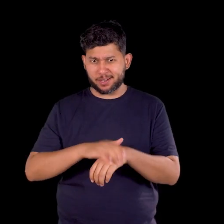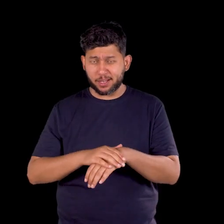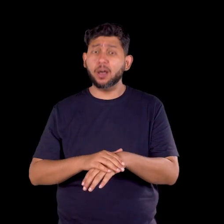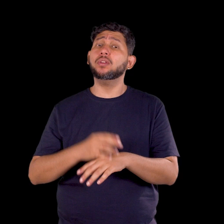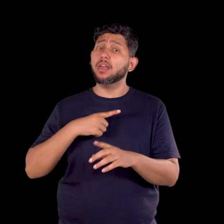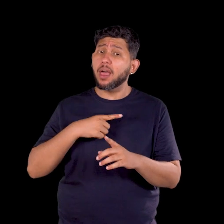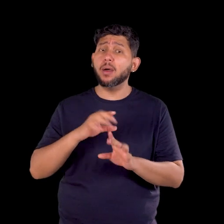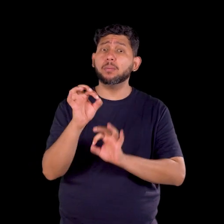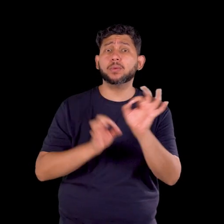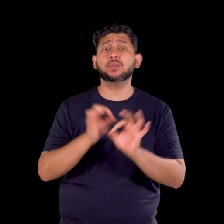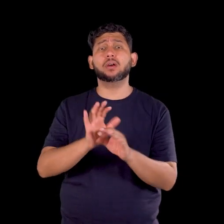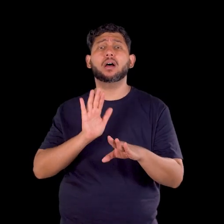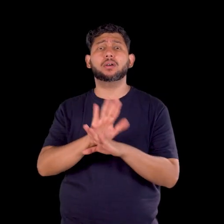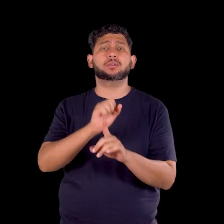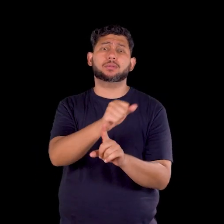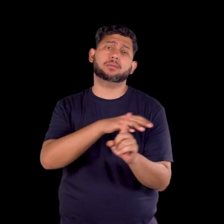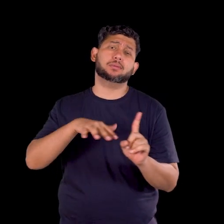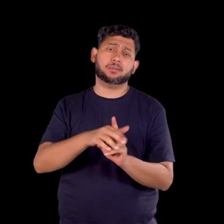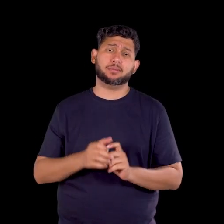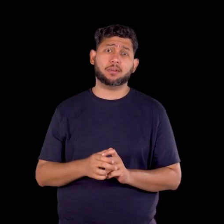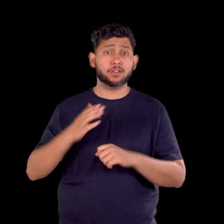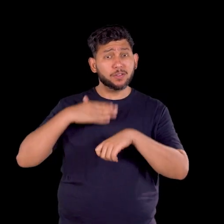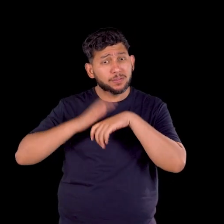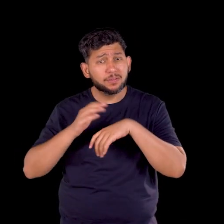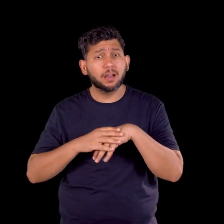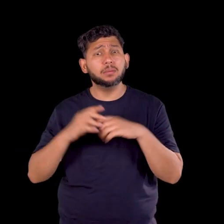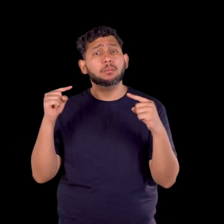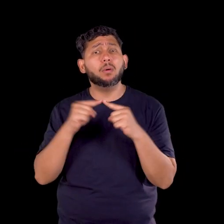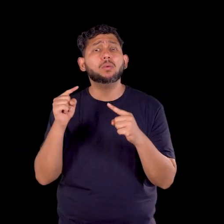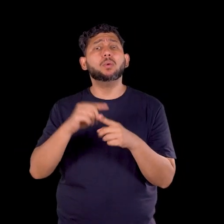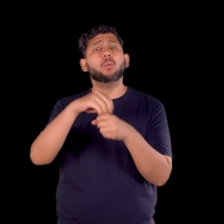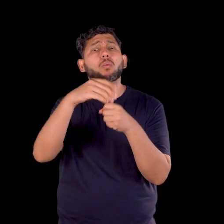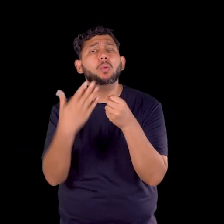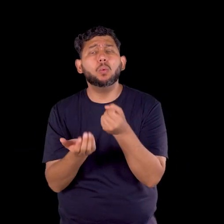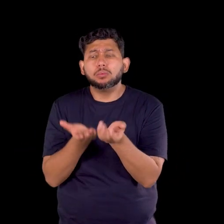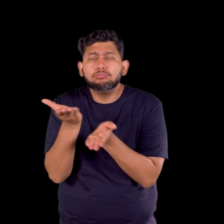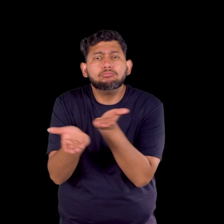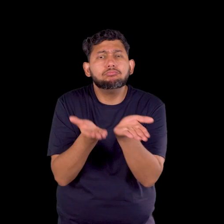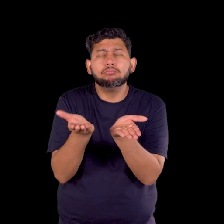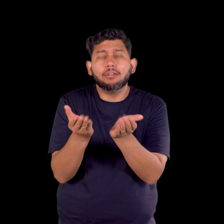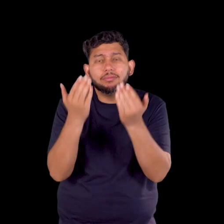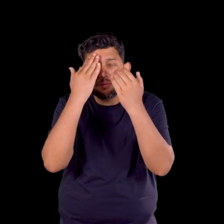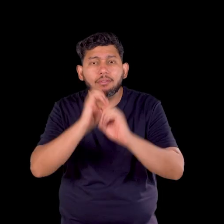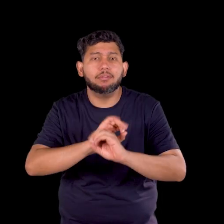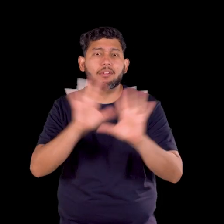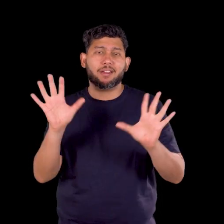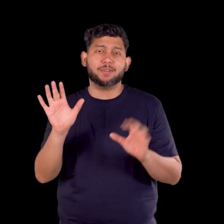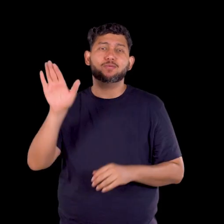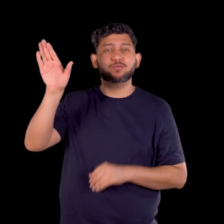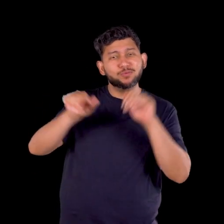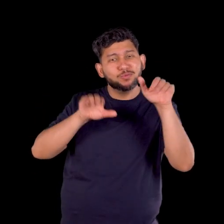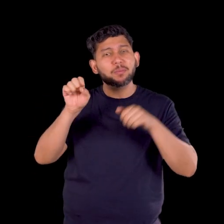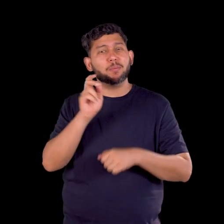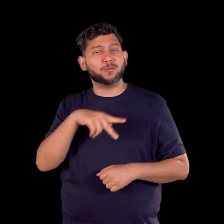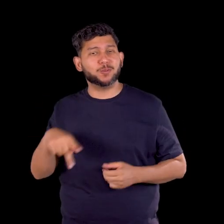social. Tudo é feito e pensado em como trabalhar o conteúdo, de maneira útil, com professores e estudantes